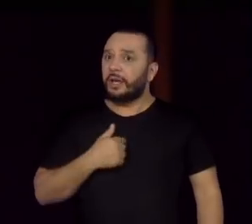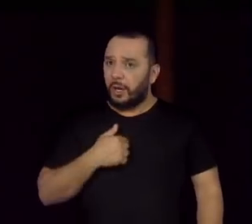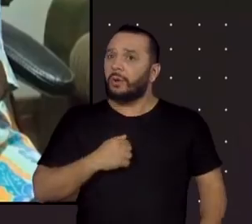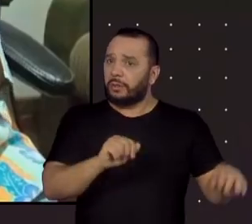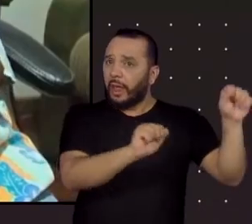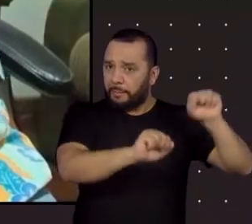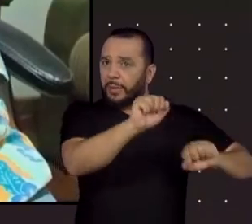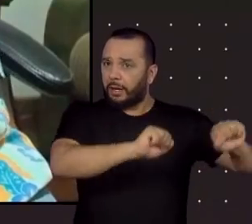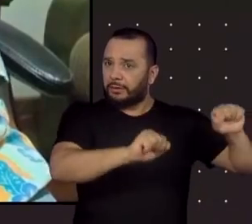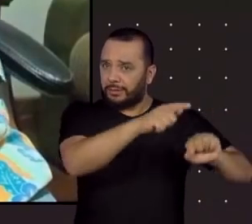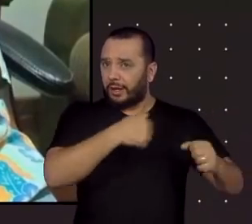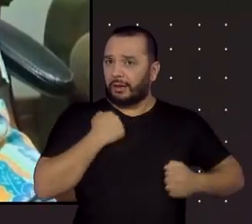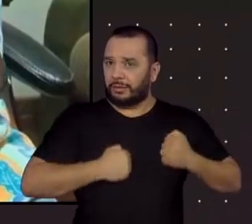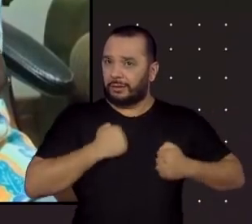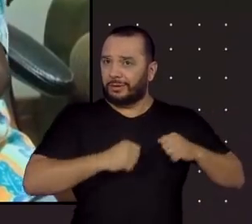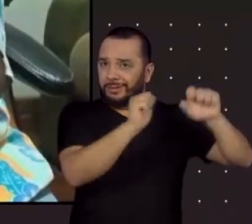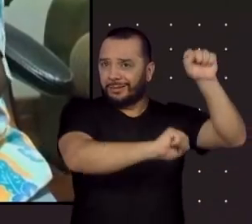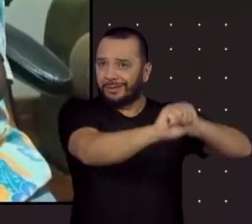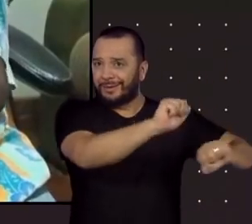olha tu vê.